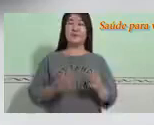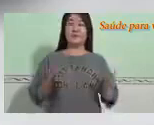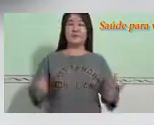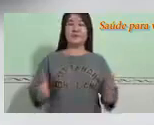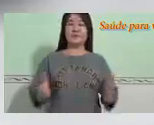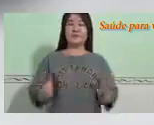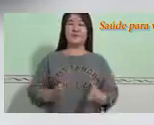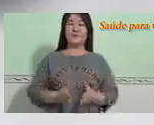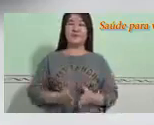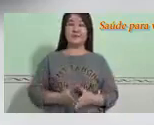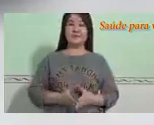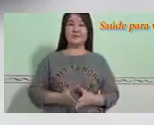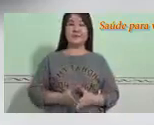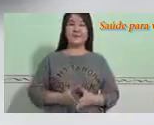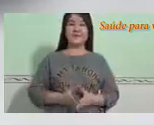cafeinismo.